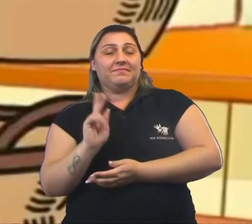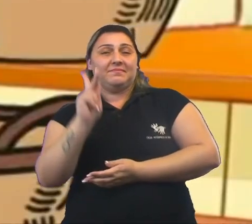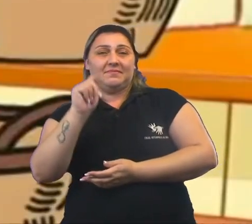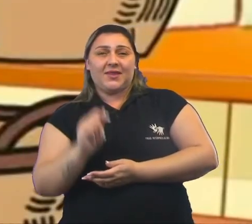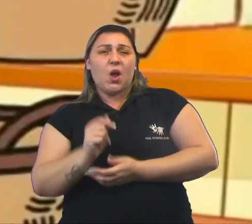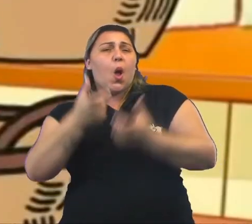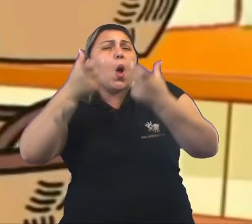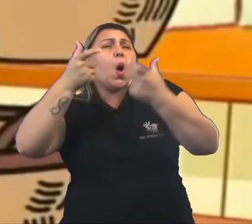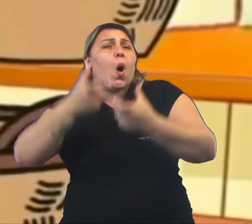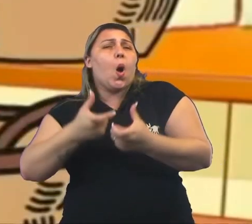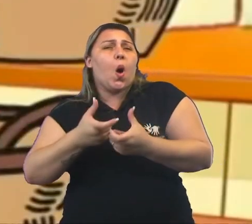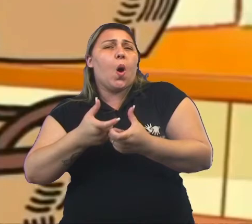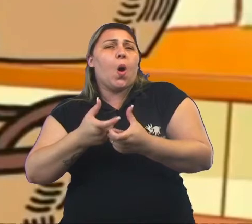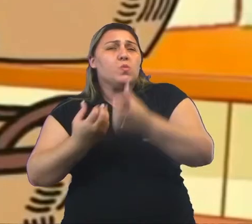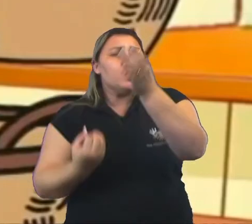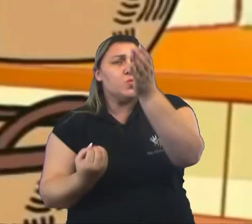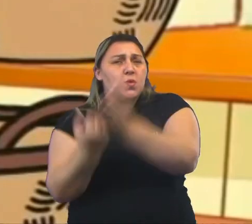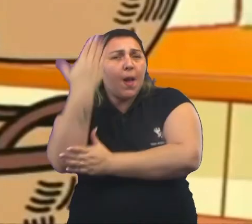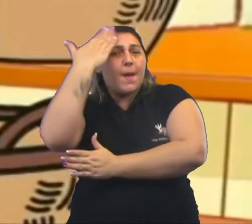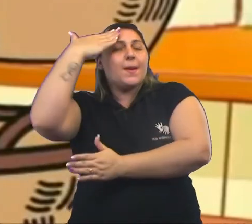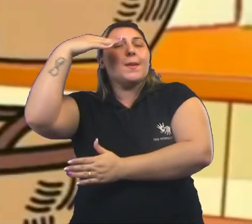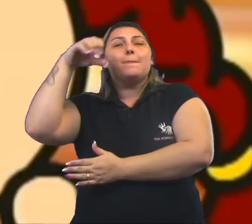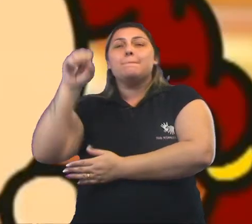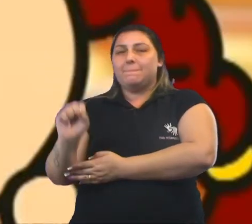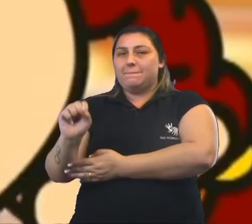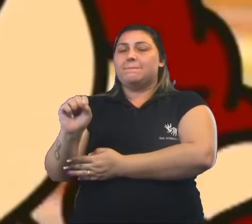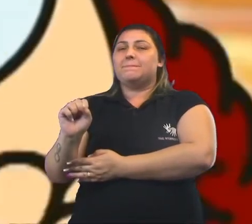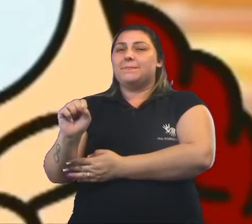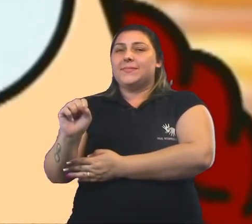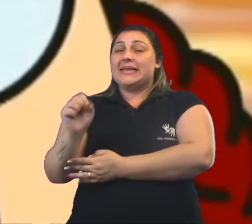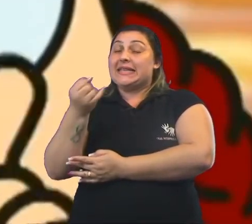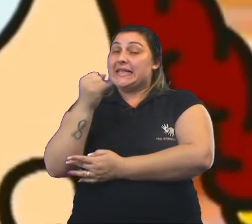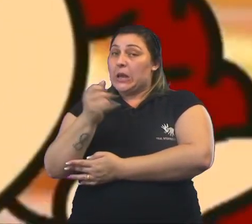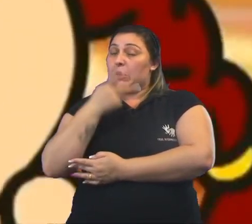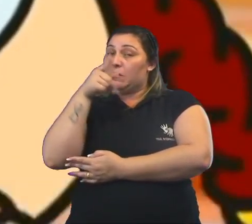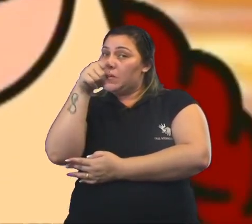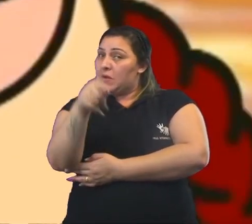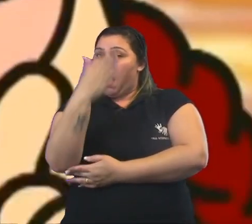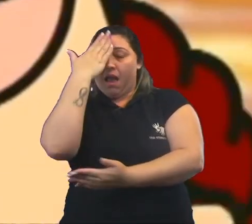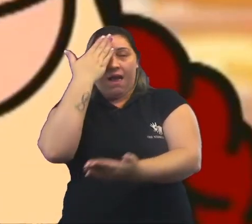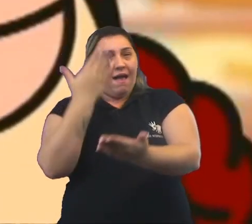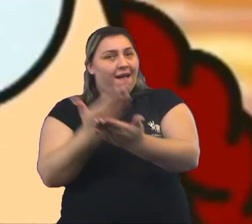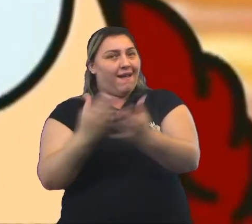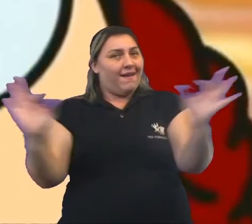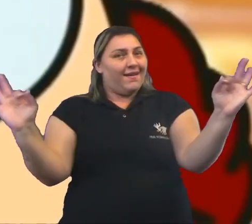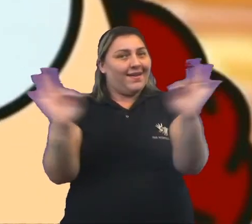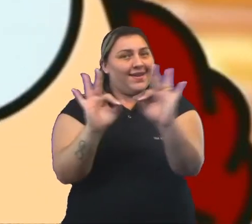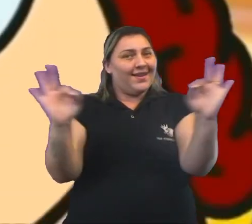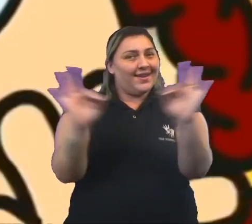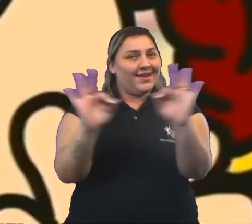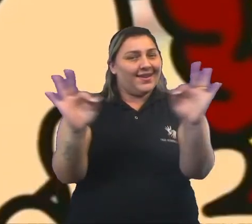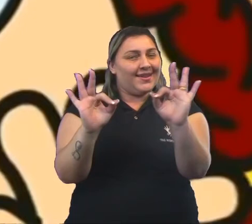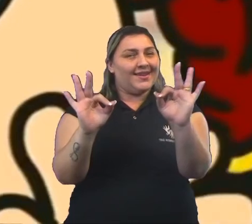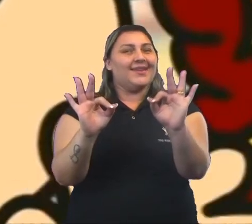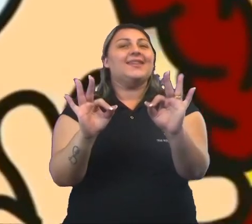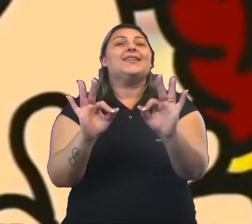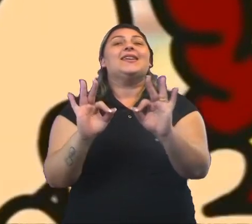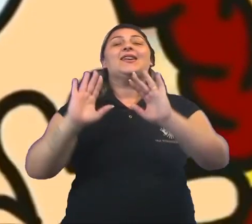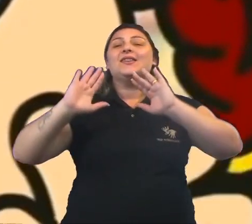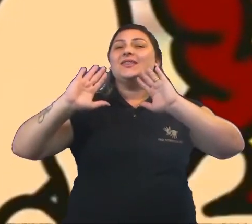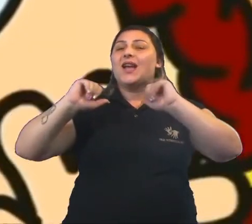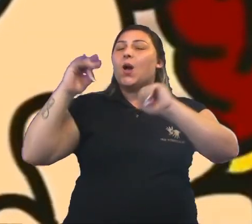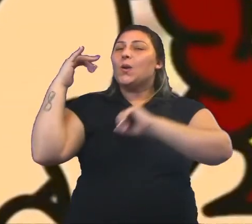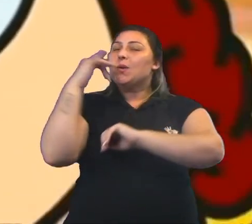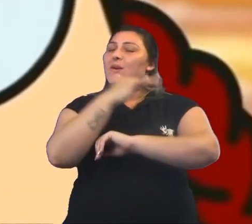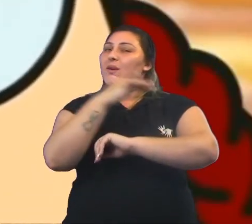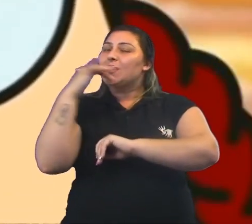de onde vem tanta sabedoria? Se eu contar, você não vai acreditar. Um tchauzinho quentinho